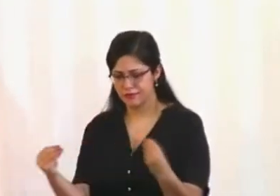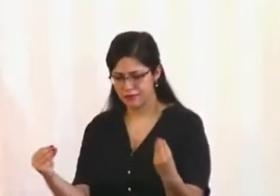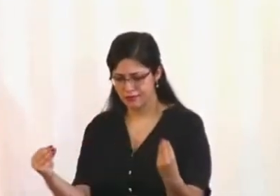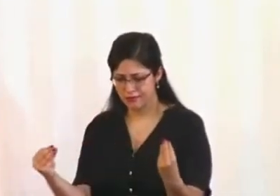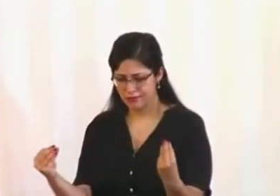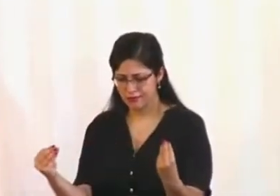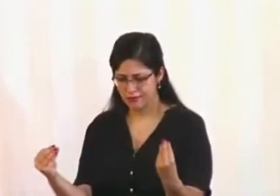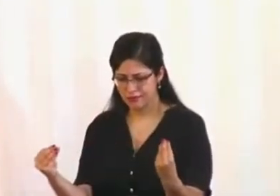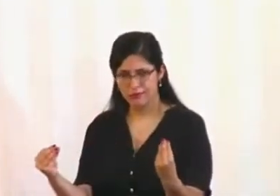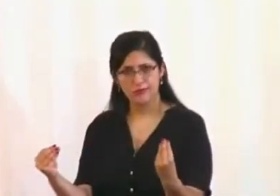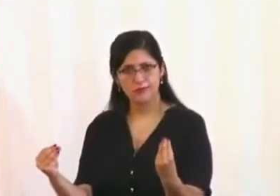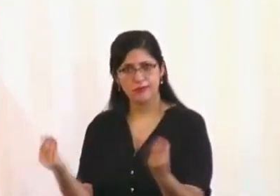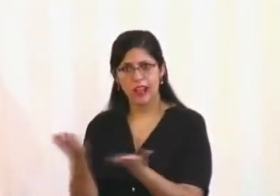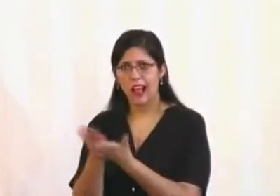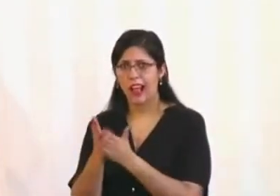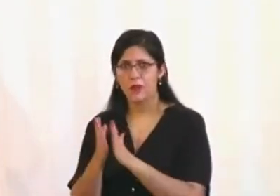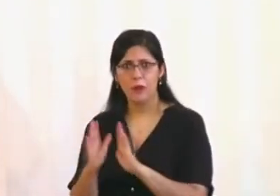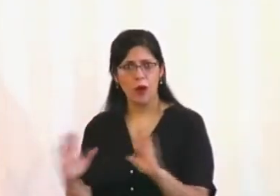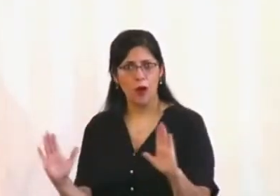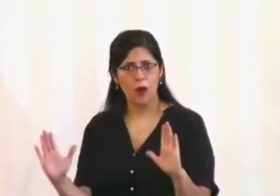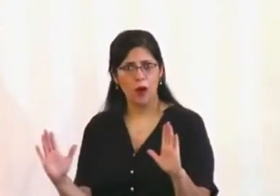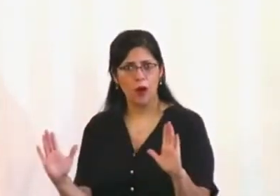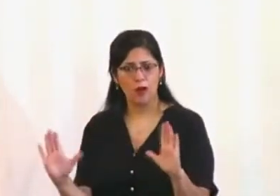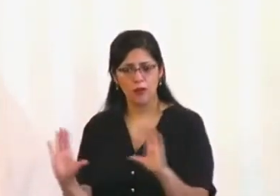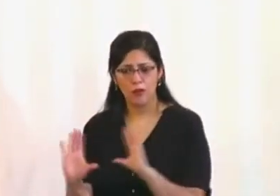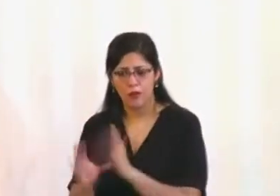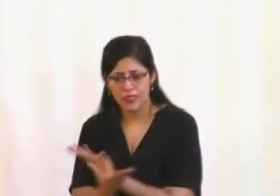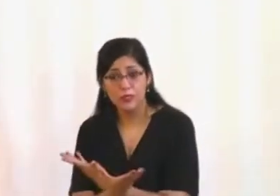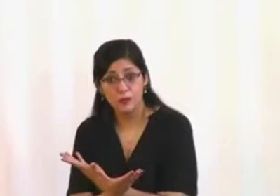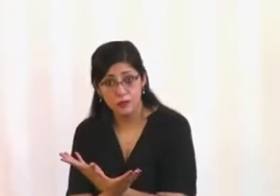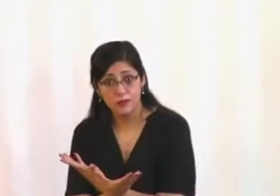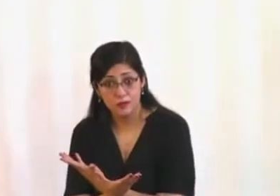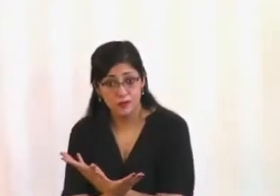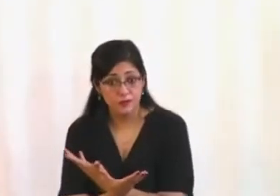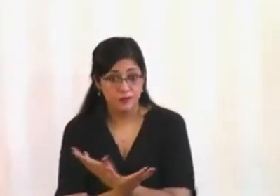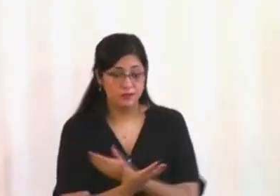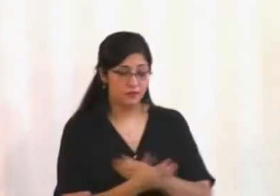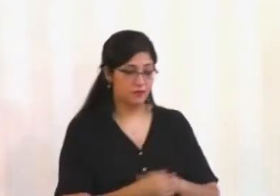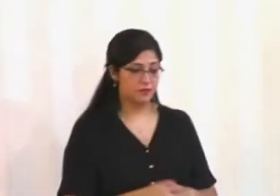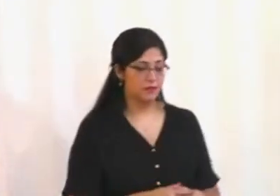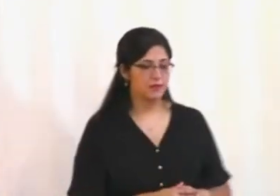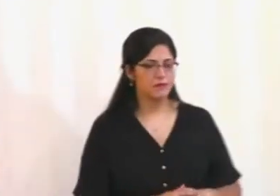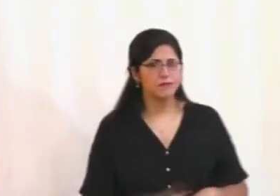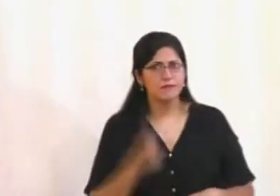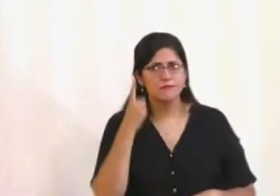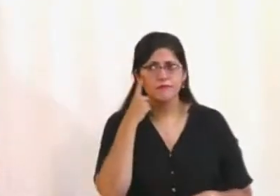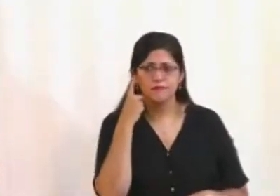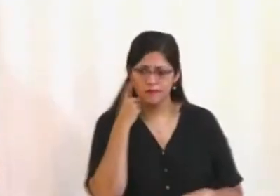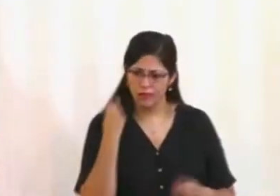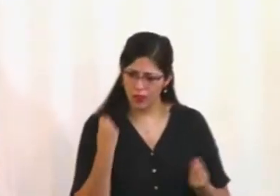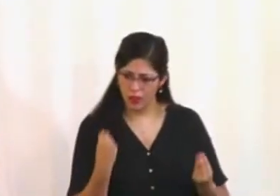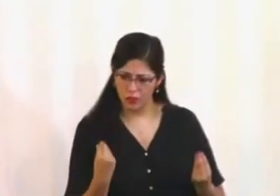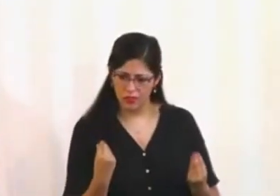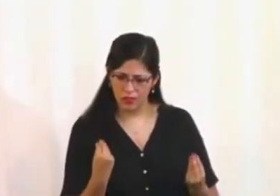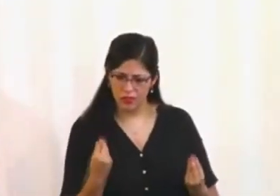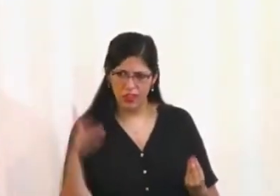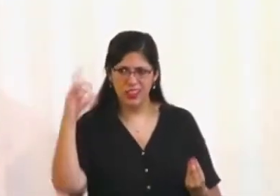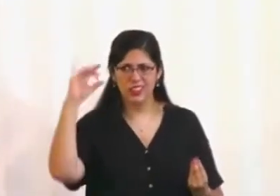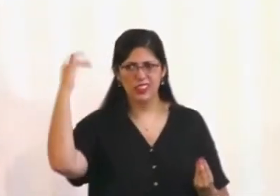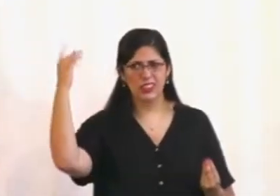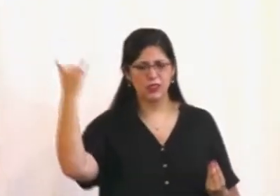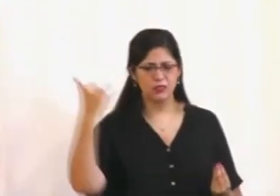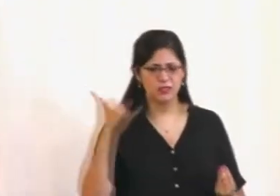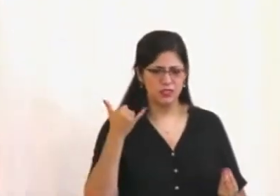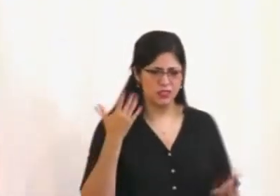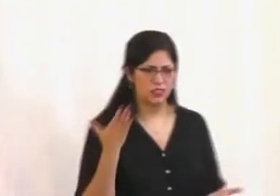entendendo. Se Deus está cuidando de Elias, como ele agora não terá água? Mas muitas vezes nós não compreendemos isso, igreja, mas